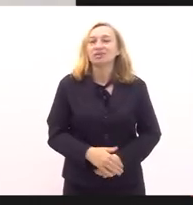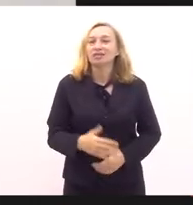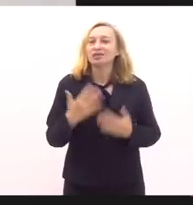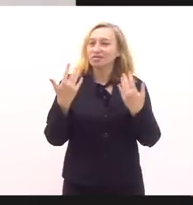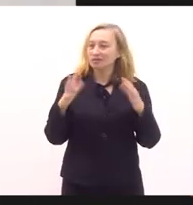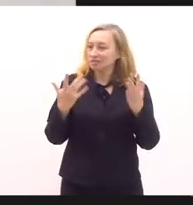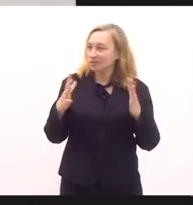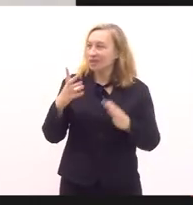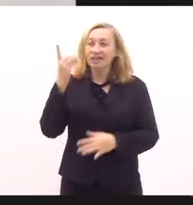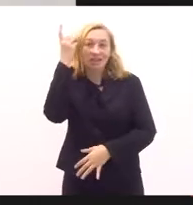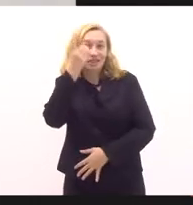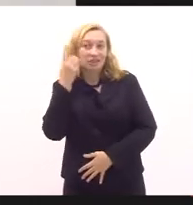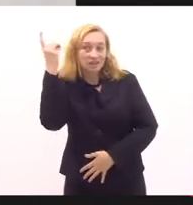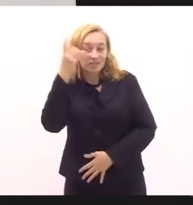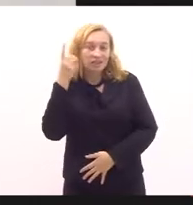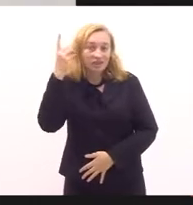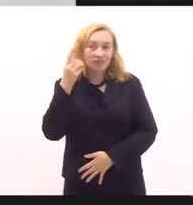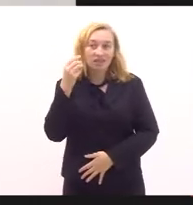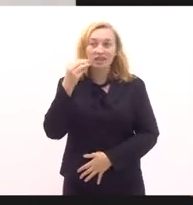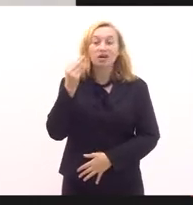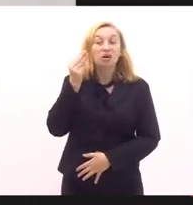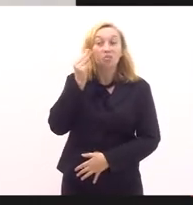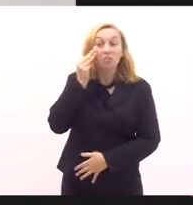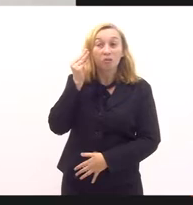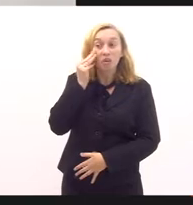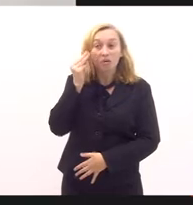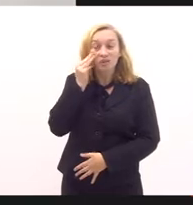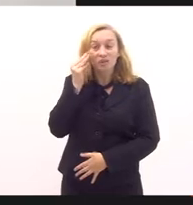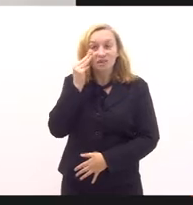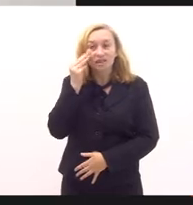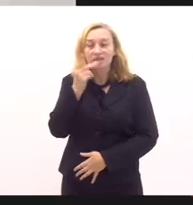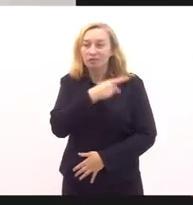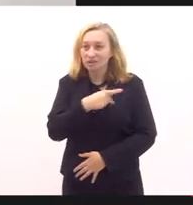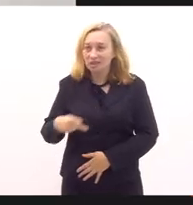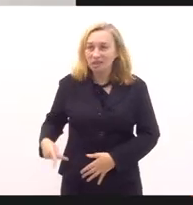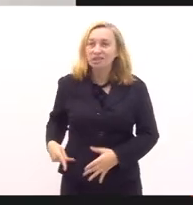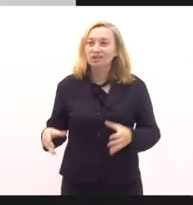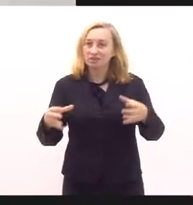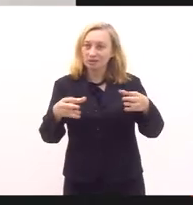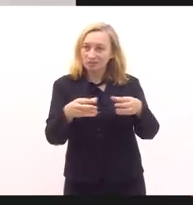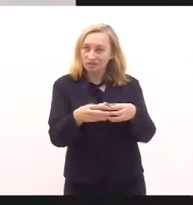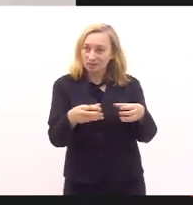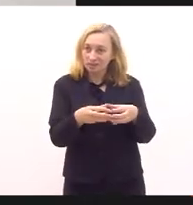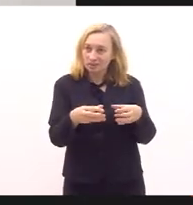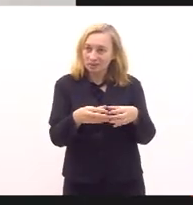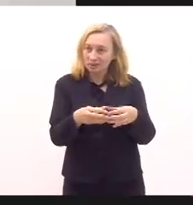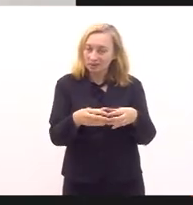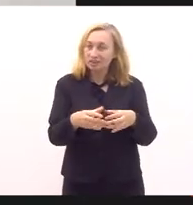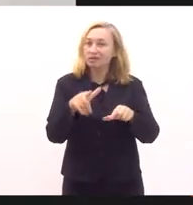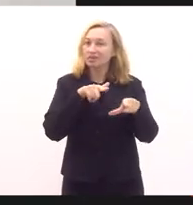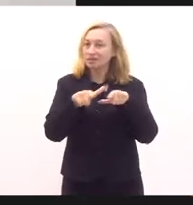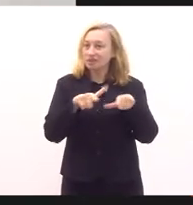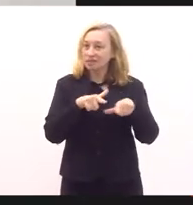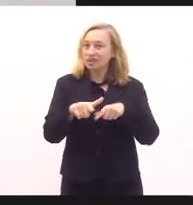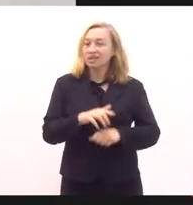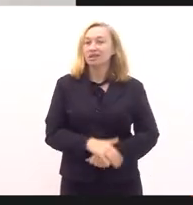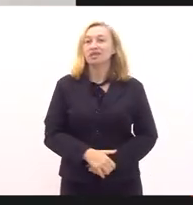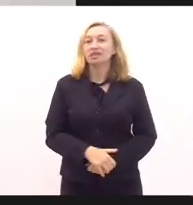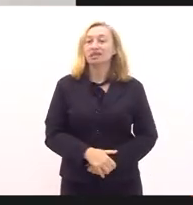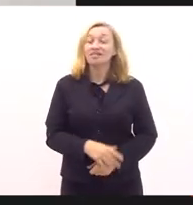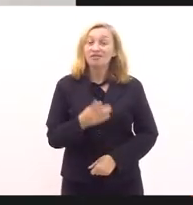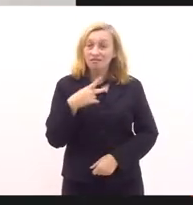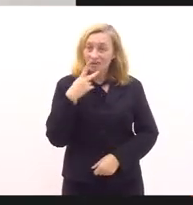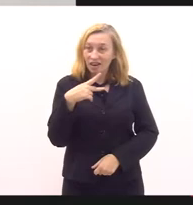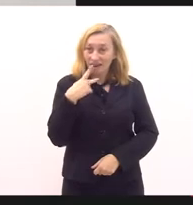cumprimentar a deputada Mônica Francisco, que é a presidenta dessa comissão, Comissão do Trabalho, e